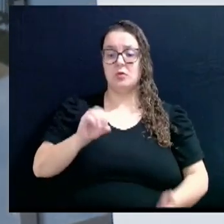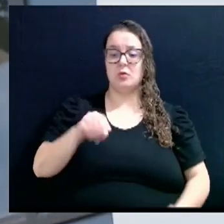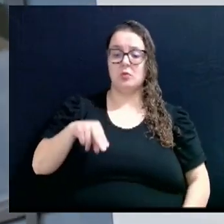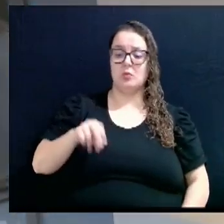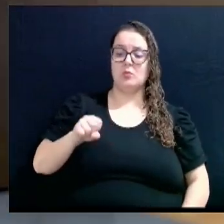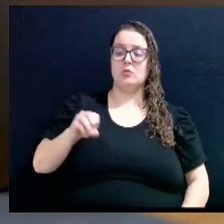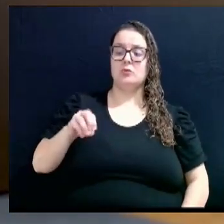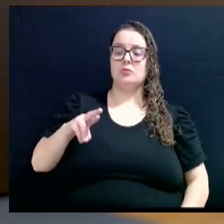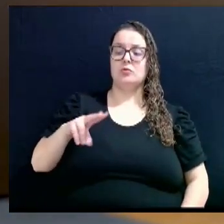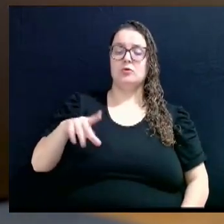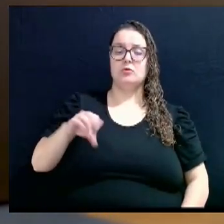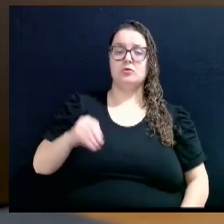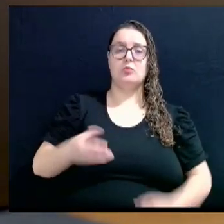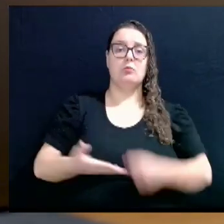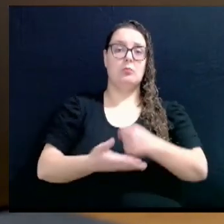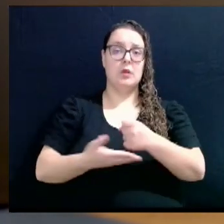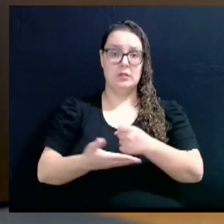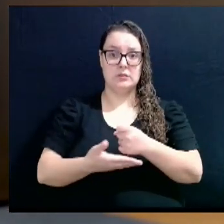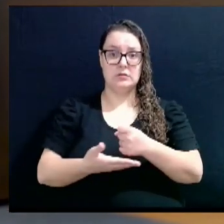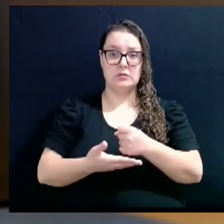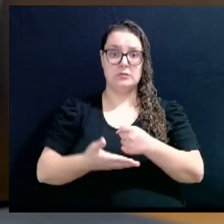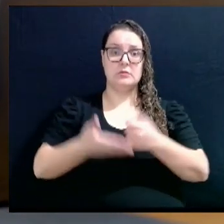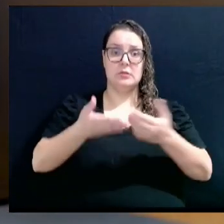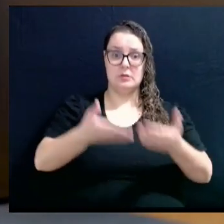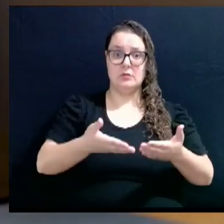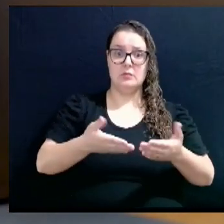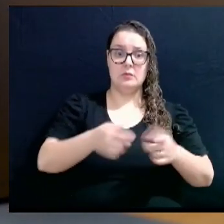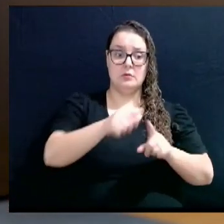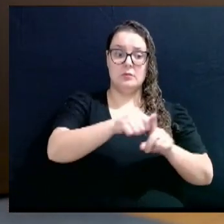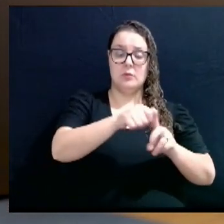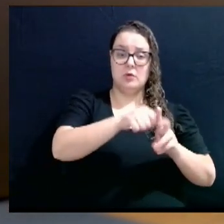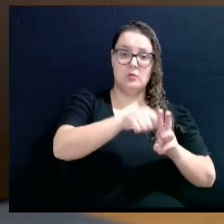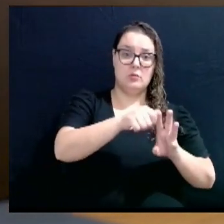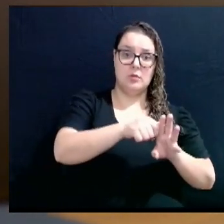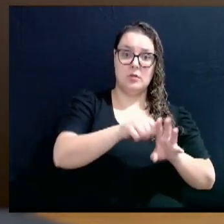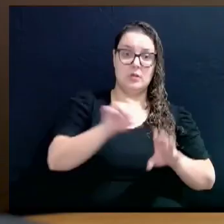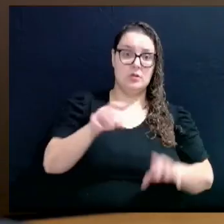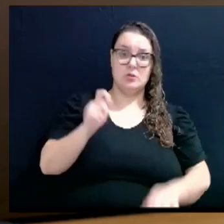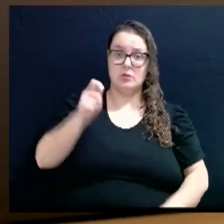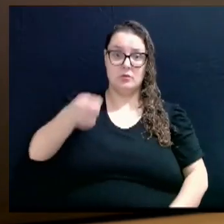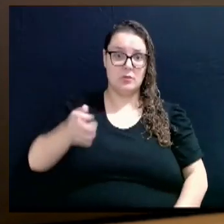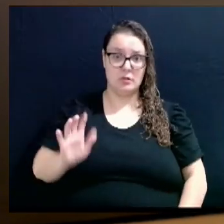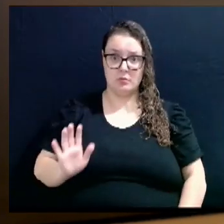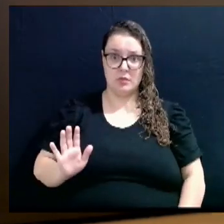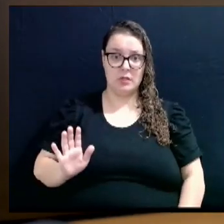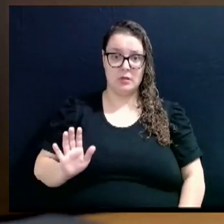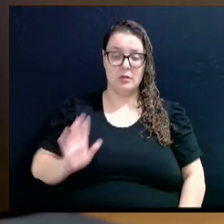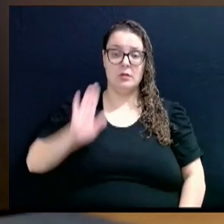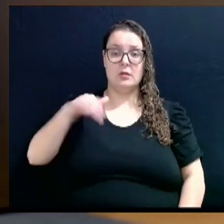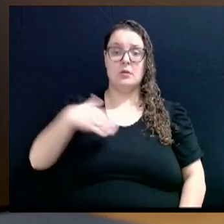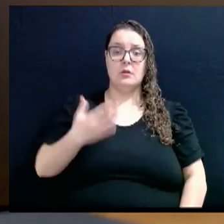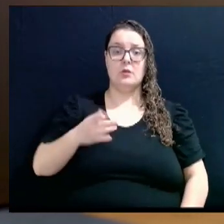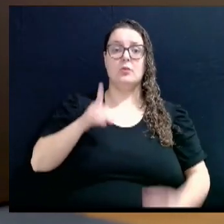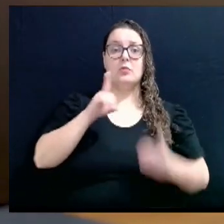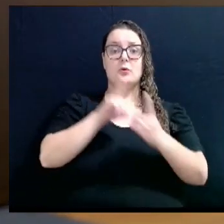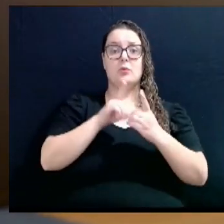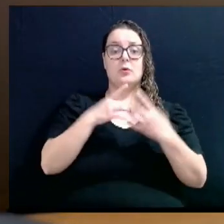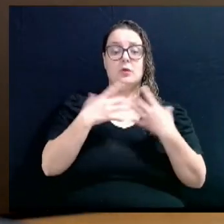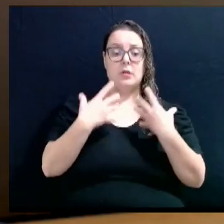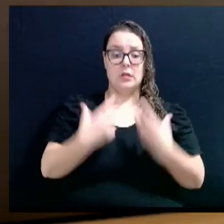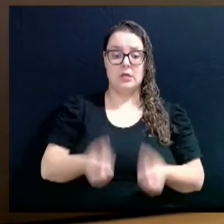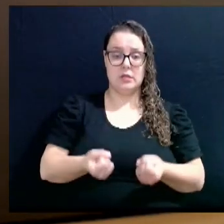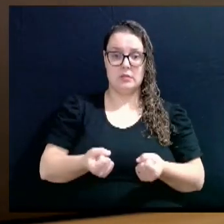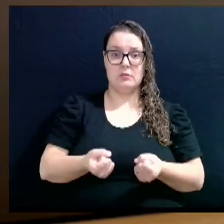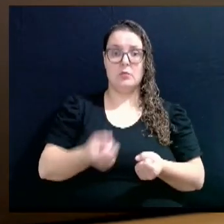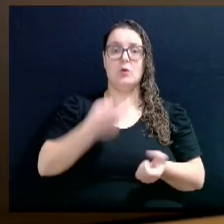né, isso ali mensal, mas é isso que você vai pagar. E aí, quando você é contemplado, você com a carta de